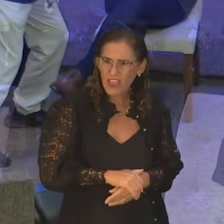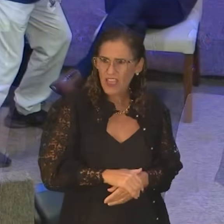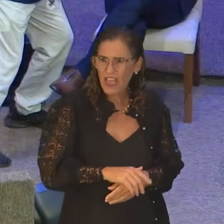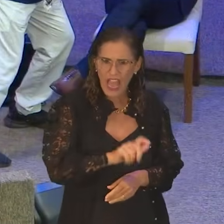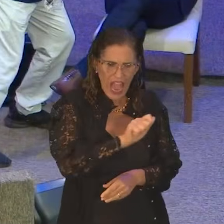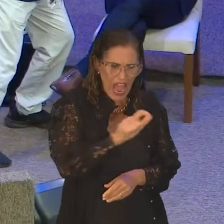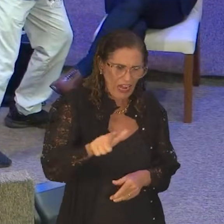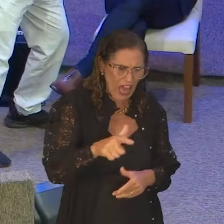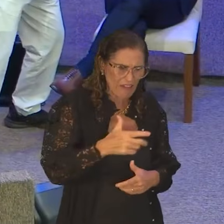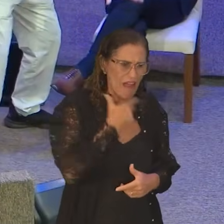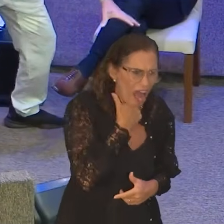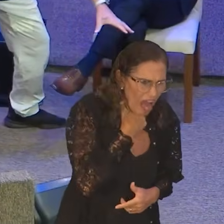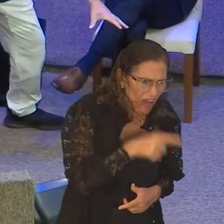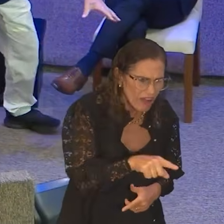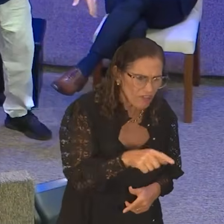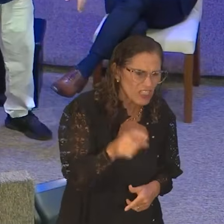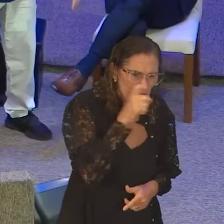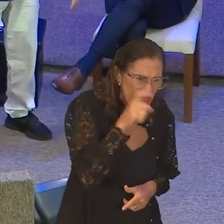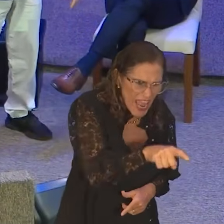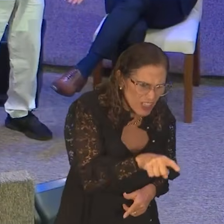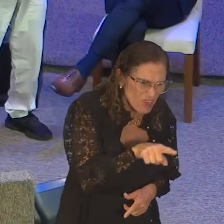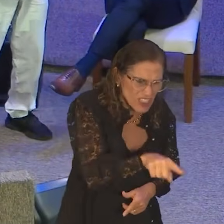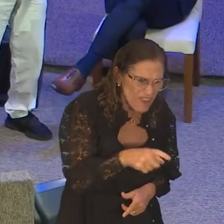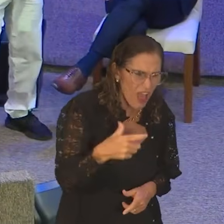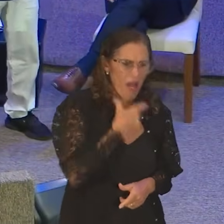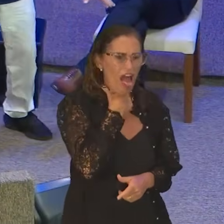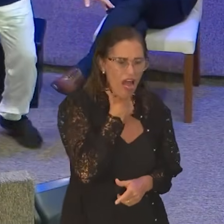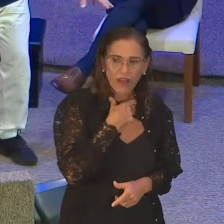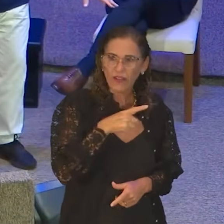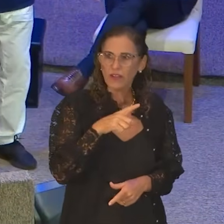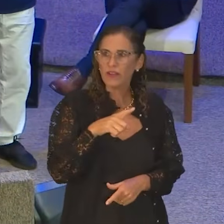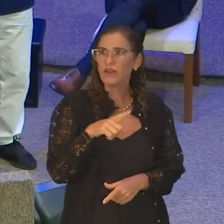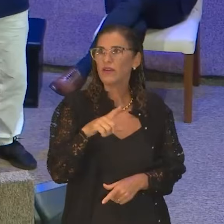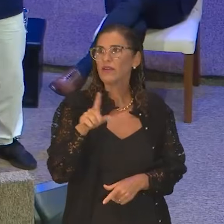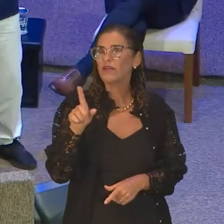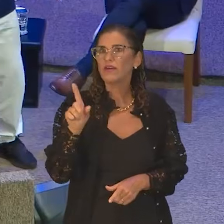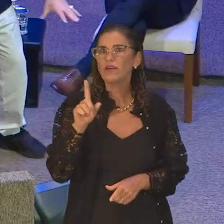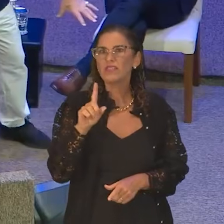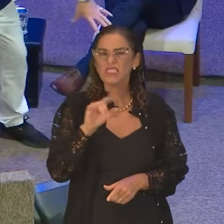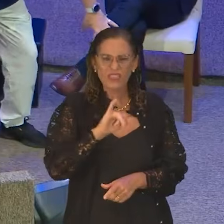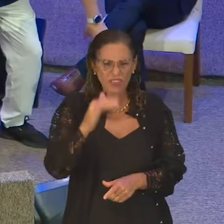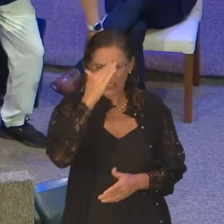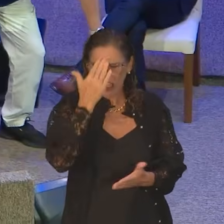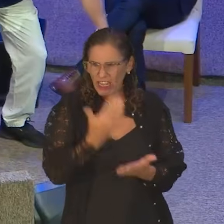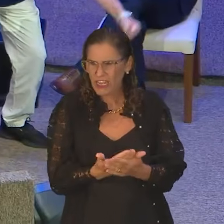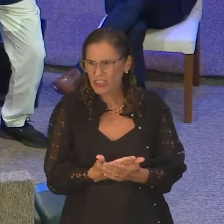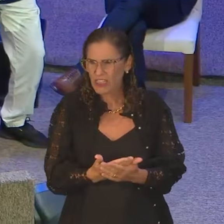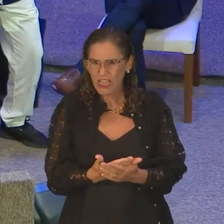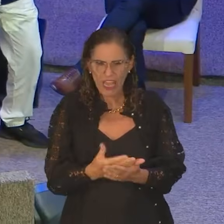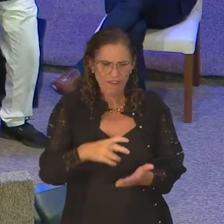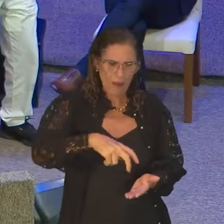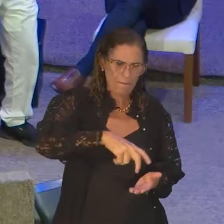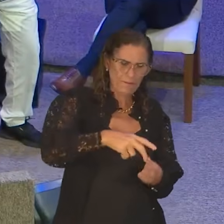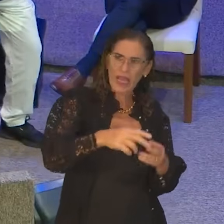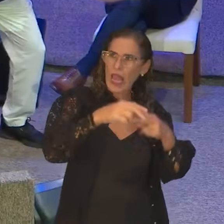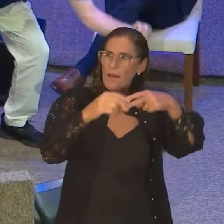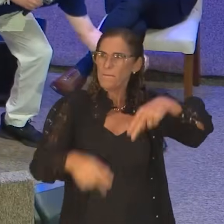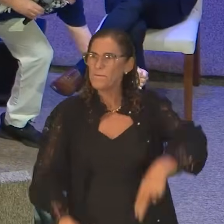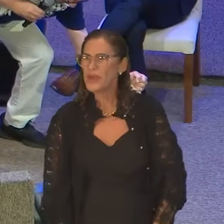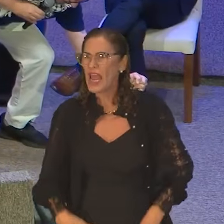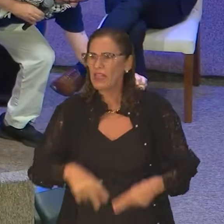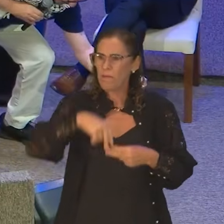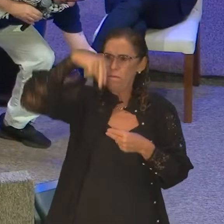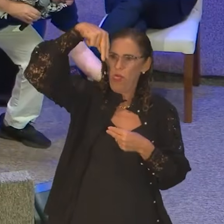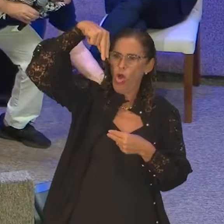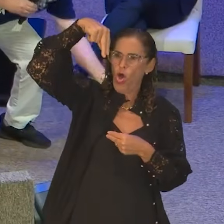vai te sufocar, para a criança. Deus, quando você não acredita nele, ele vai te pendurar com a perna e vai te